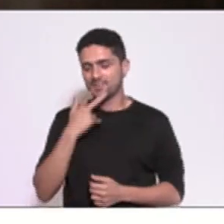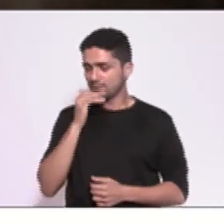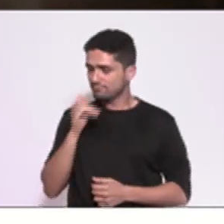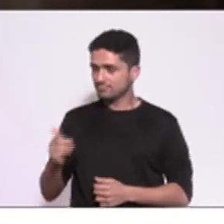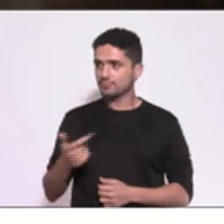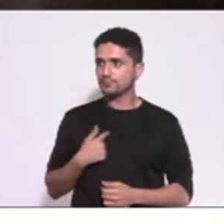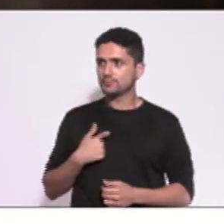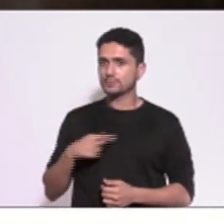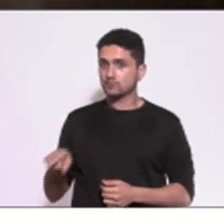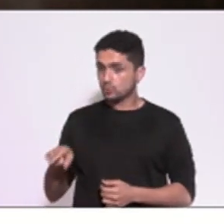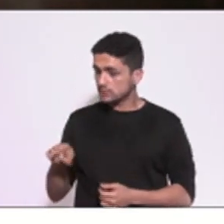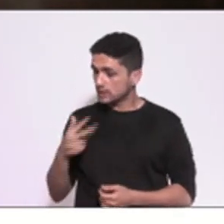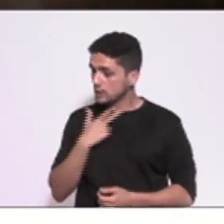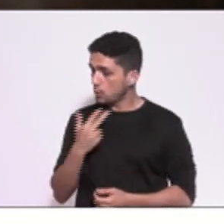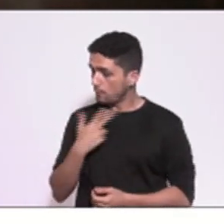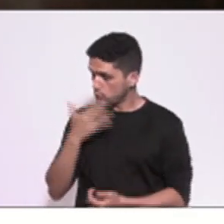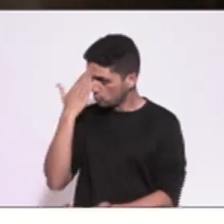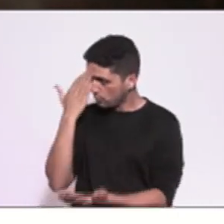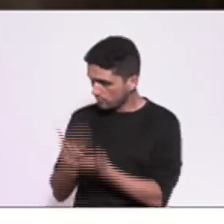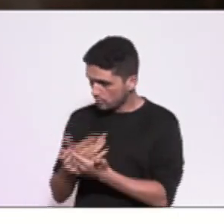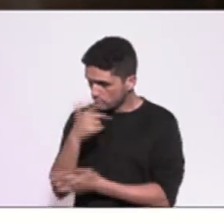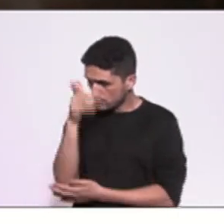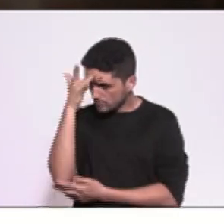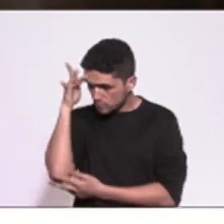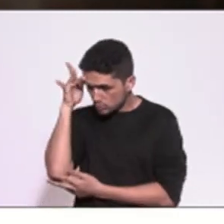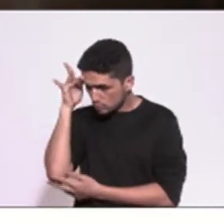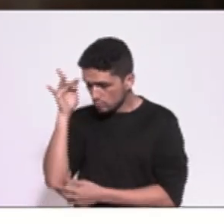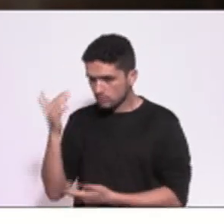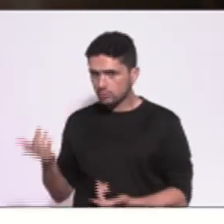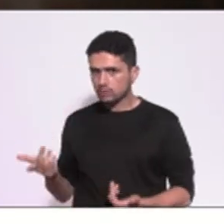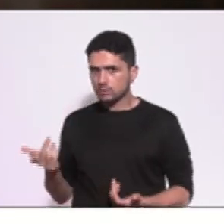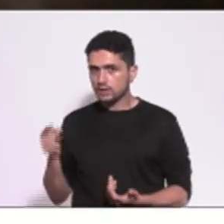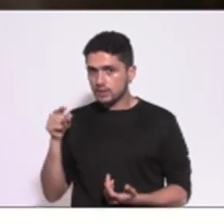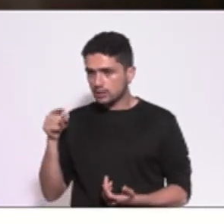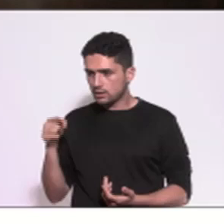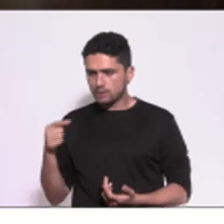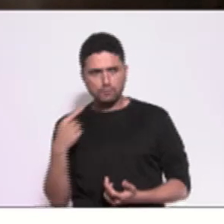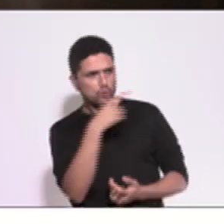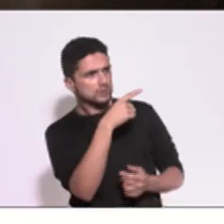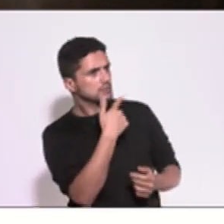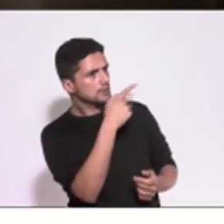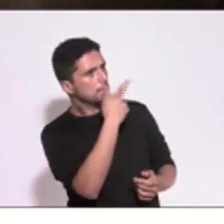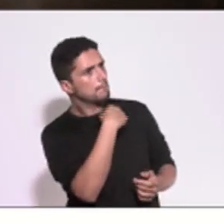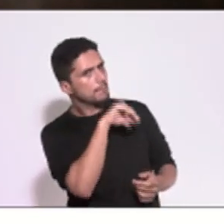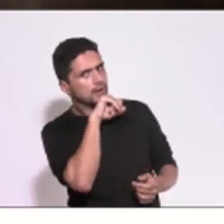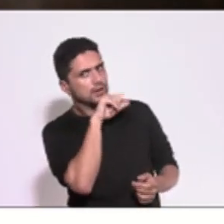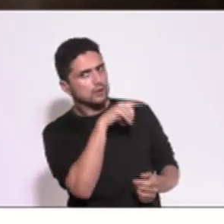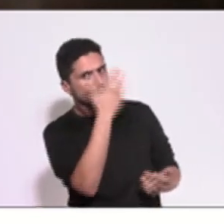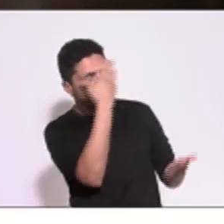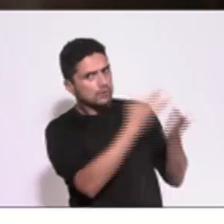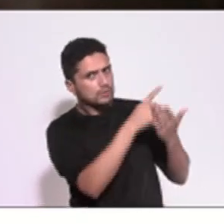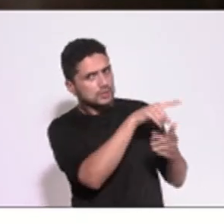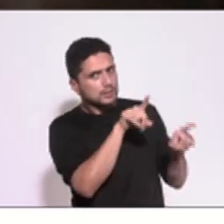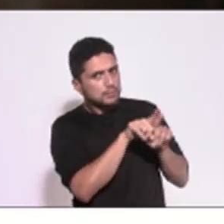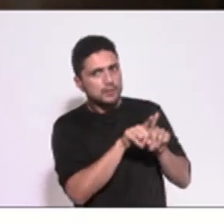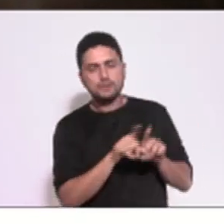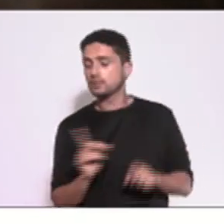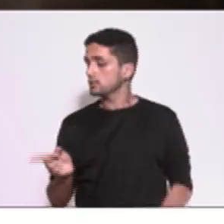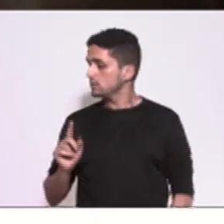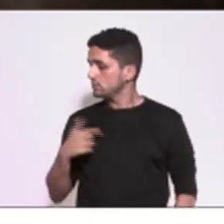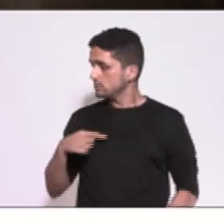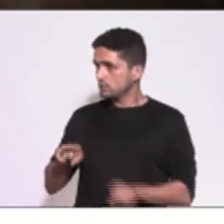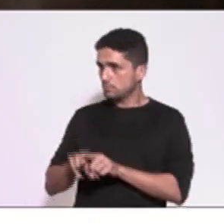nunca confie em ninguém. Nem em você, papai, nem em mim. Pois então, o pai